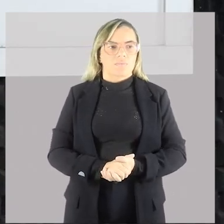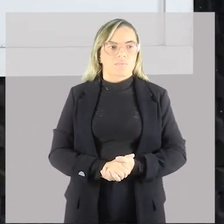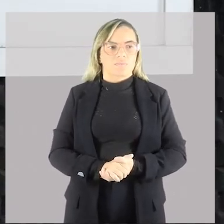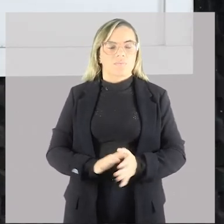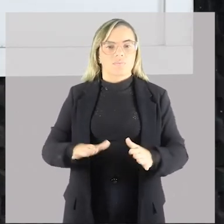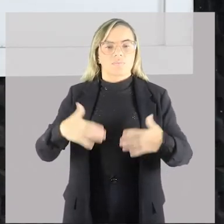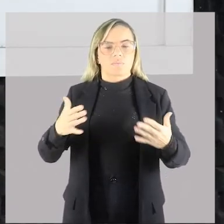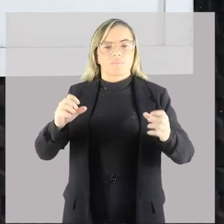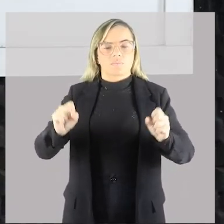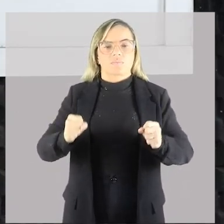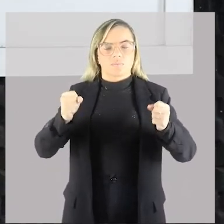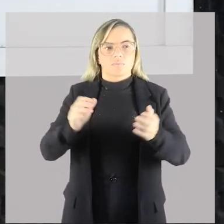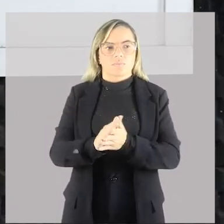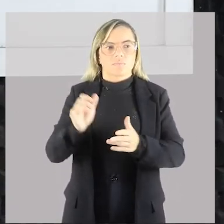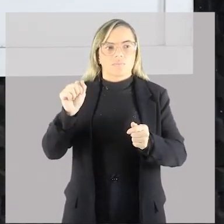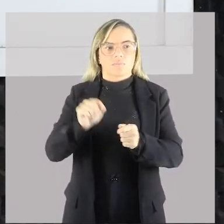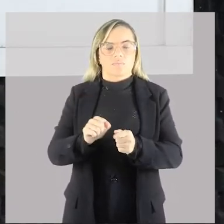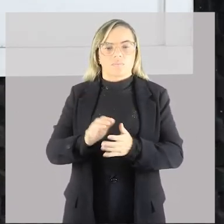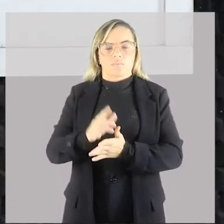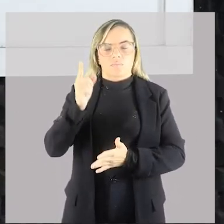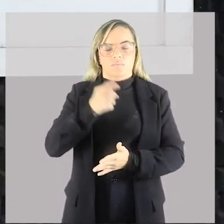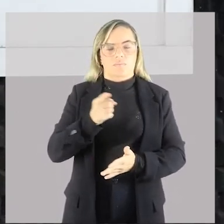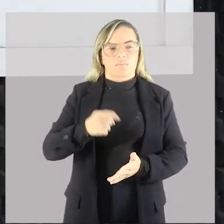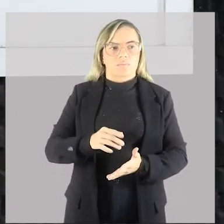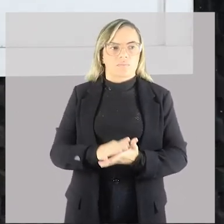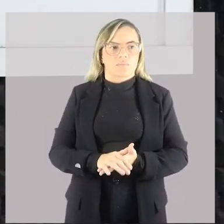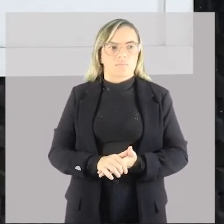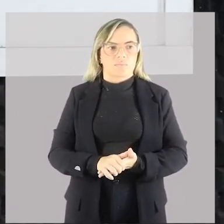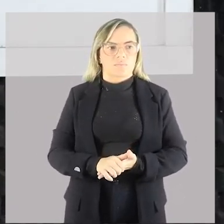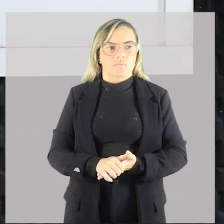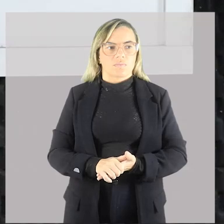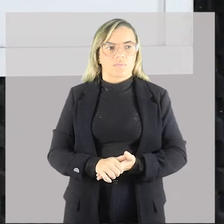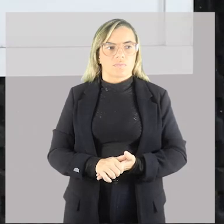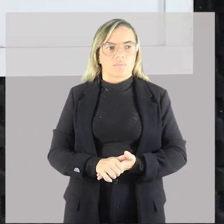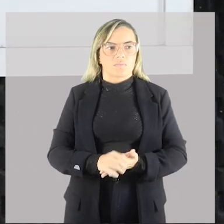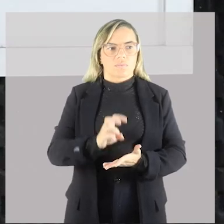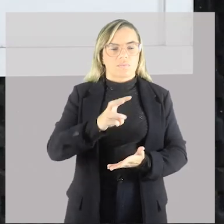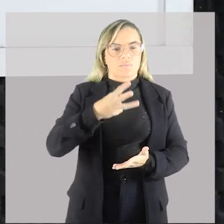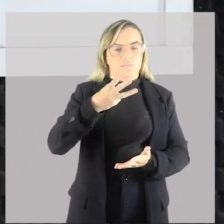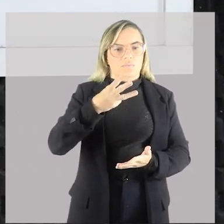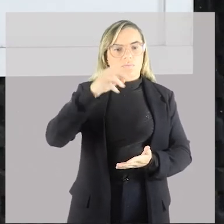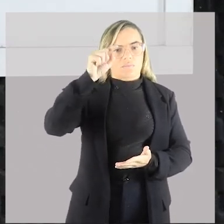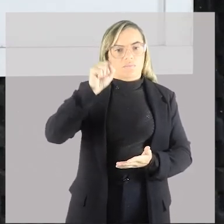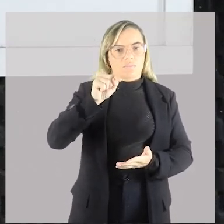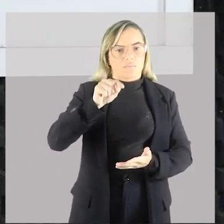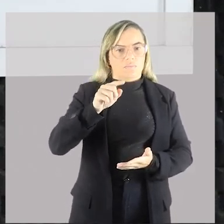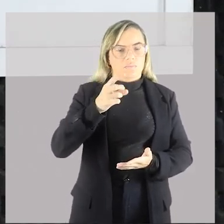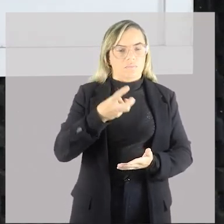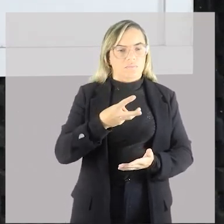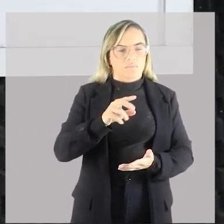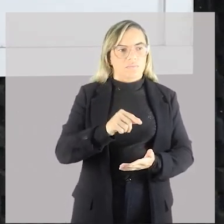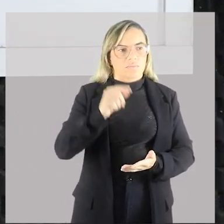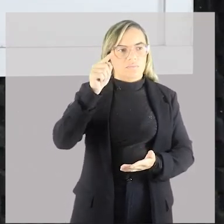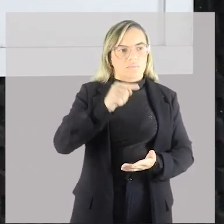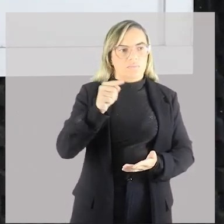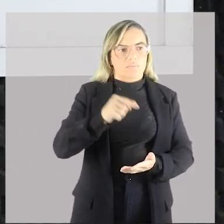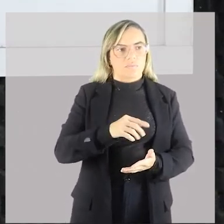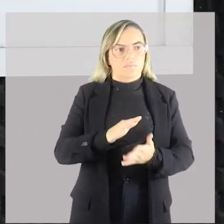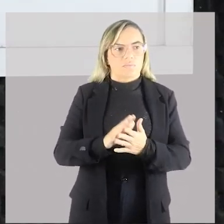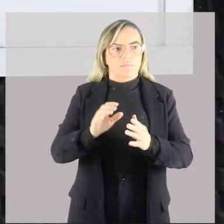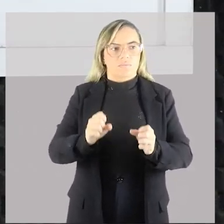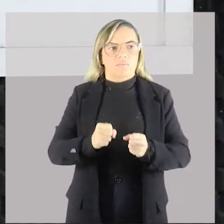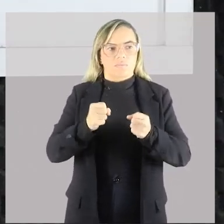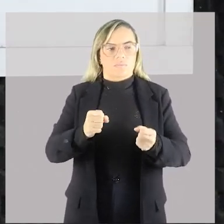Vamos ver o que a gente pode fazer de cancelamento aí, turma. Olha, eu posso cancelar esse 3 fatorial com o 3 fatorial.